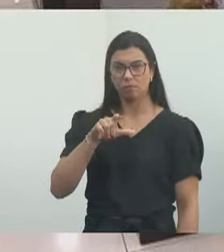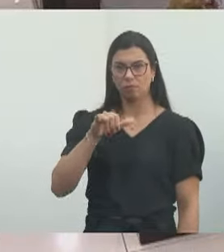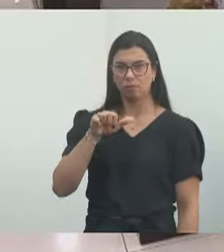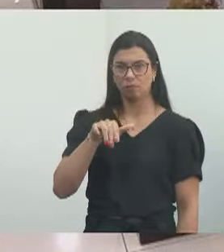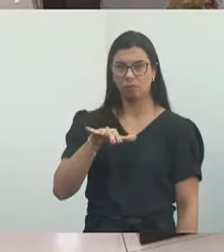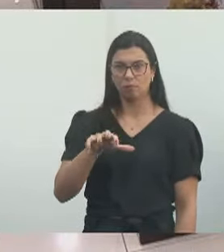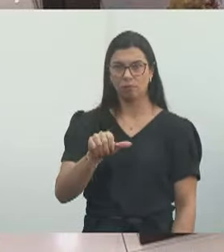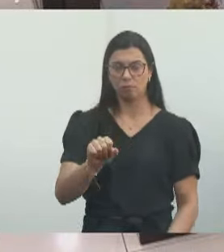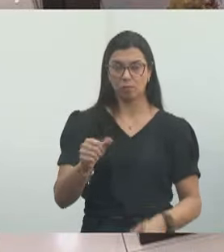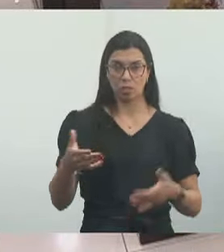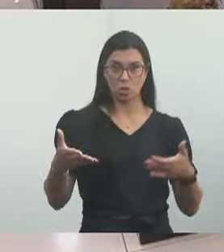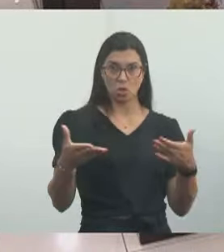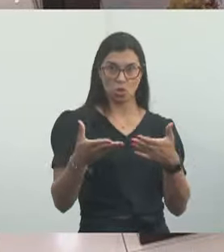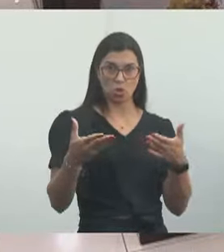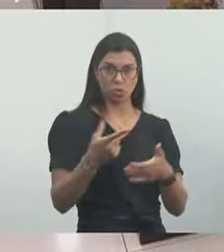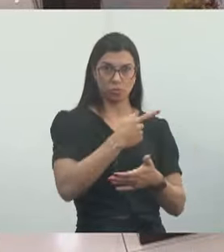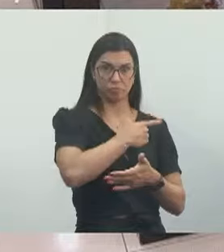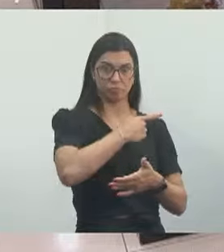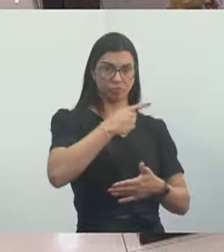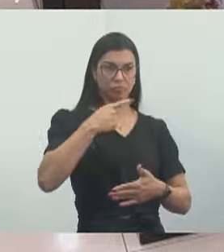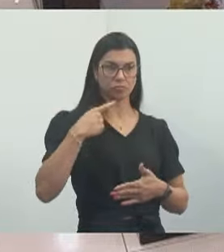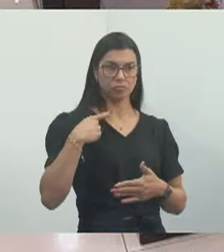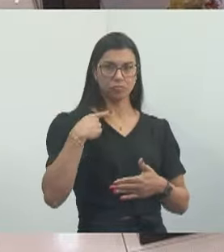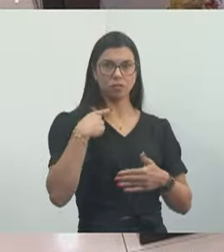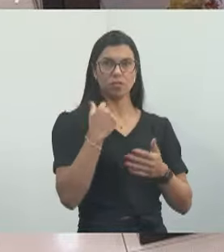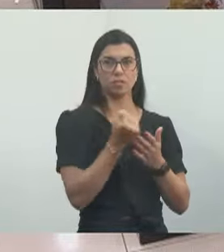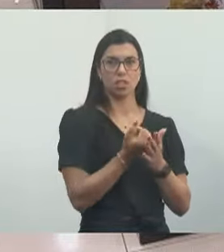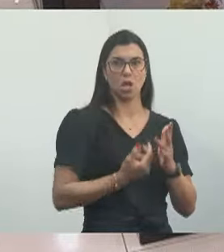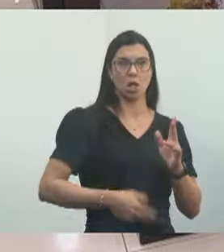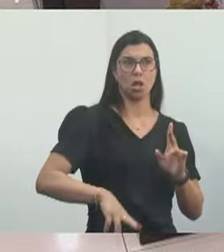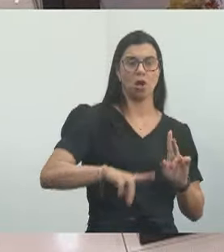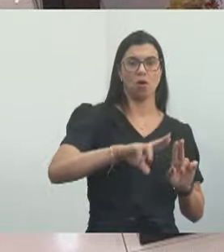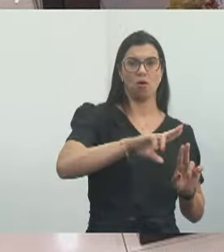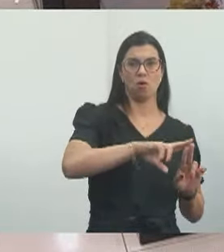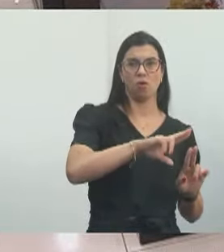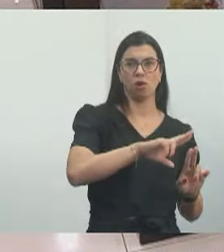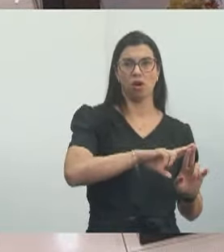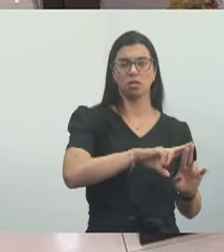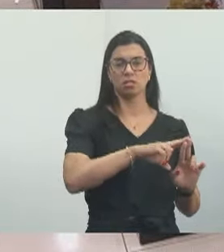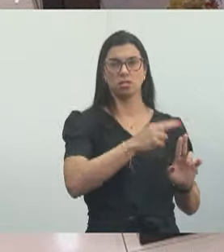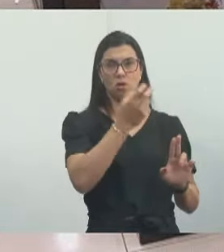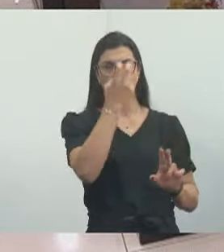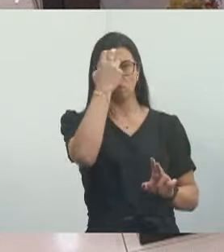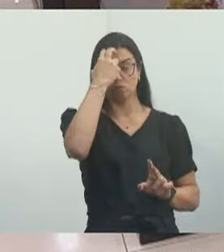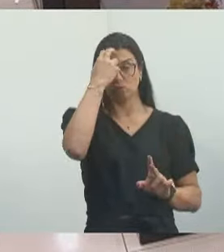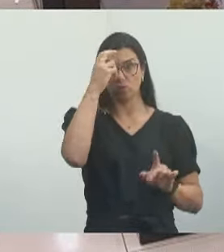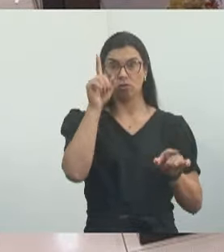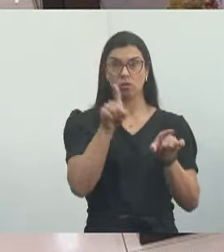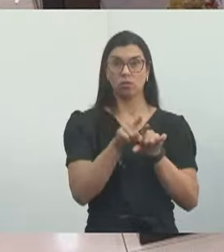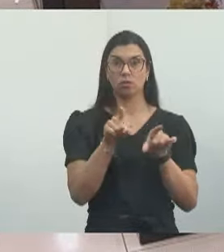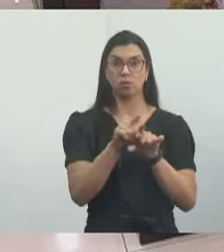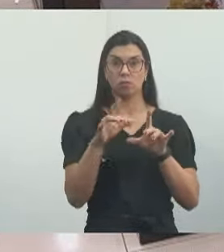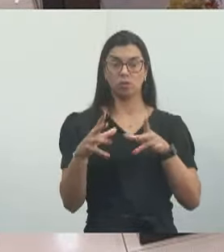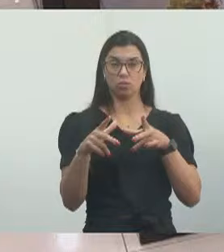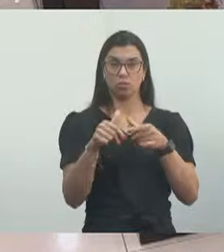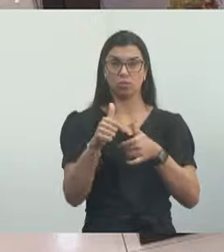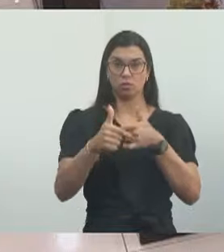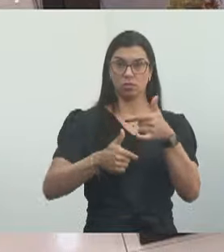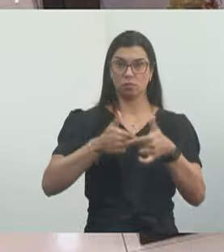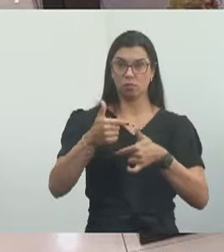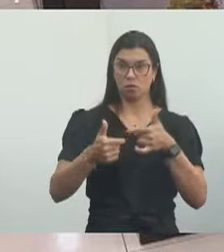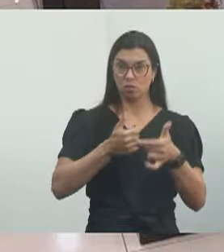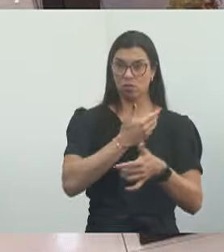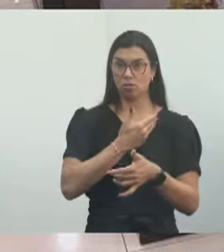à frente aí na presidência da Fundação Cultural. Também saudar, em nome do Marcelo, todos os servidores aqui